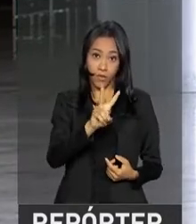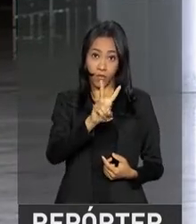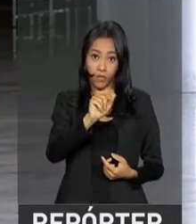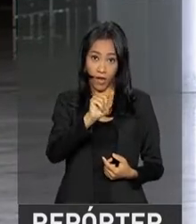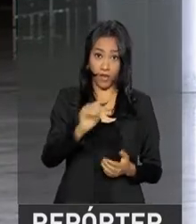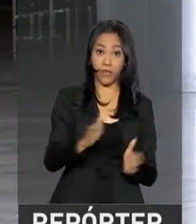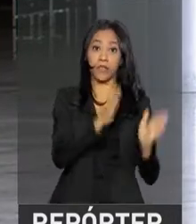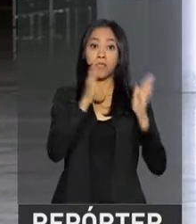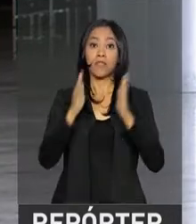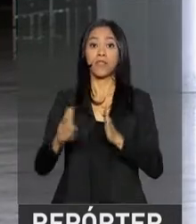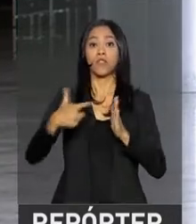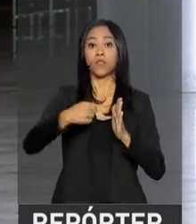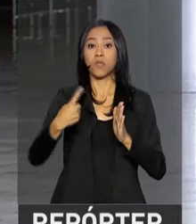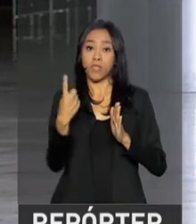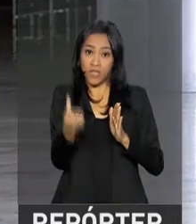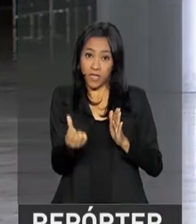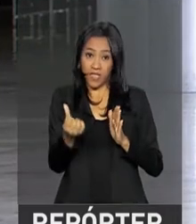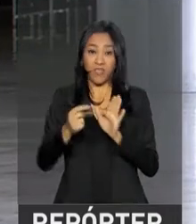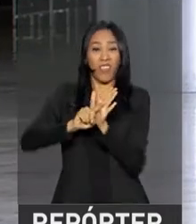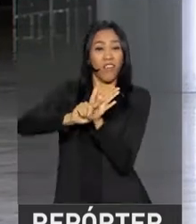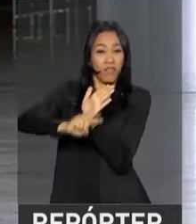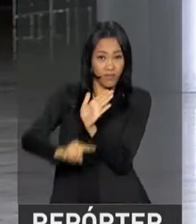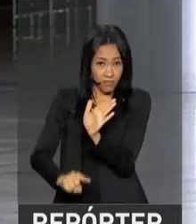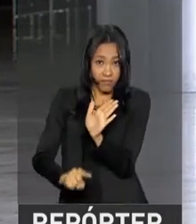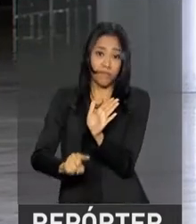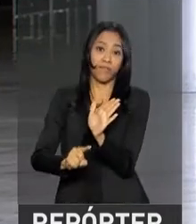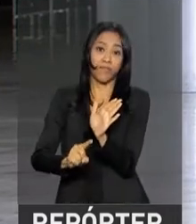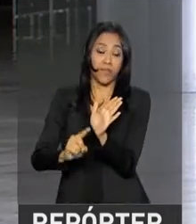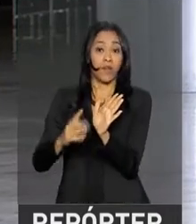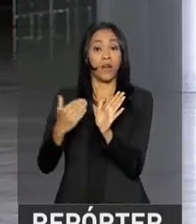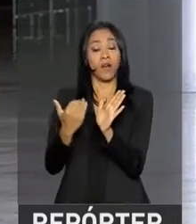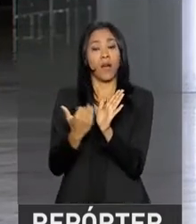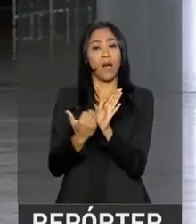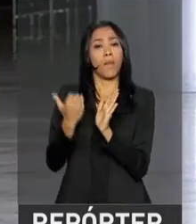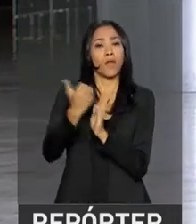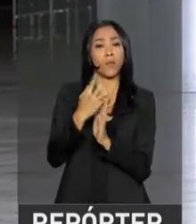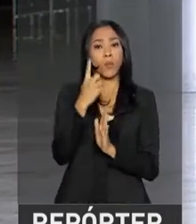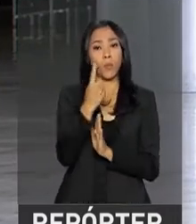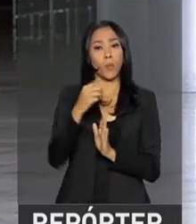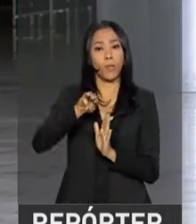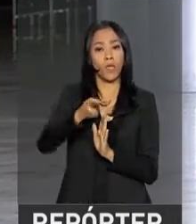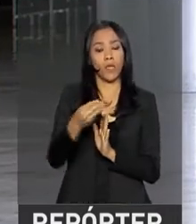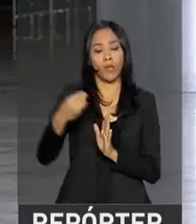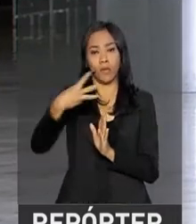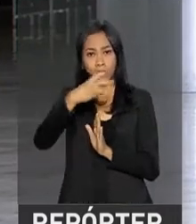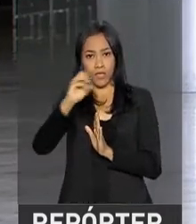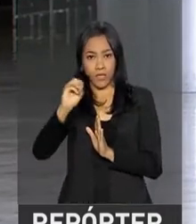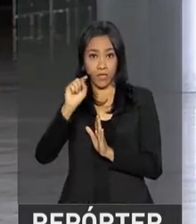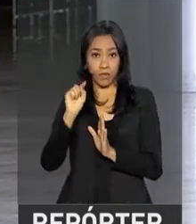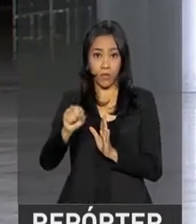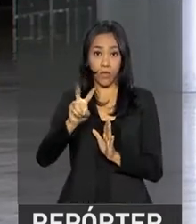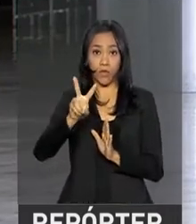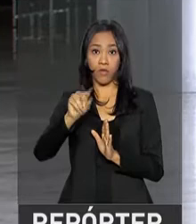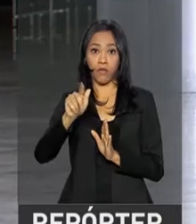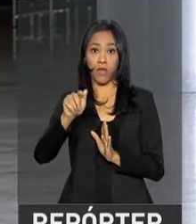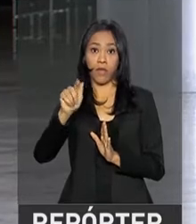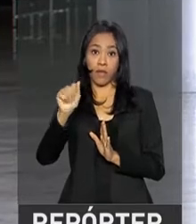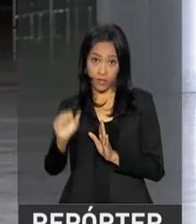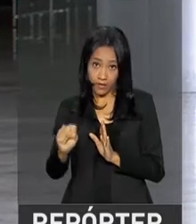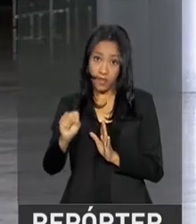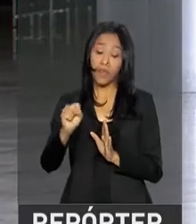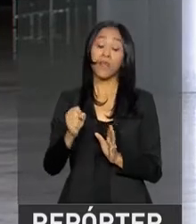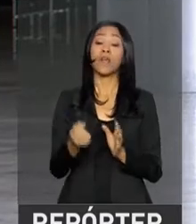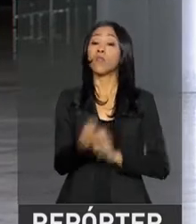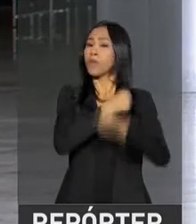2016 o saldo ficou negativo é superior a um milhão e 300 mil vagas já no ano passado foram